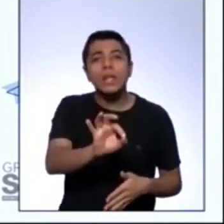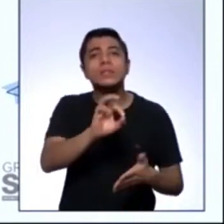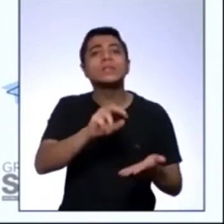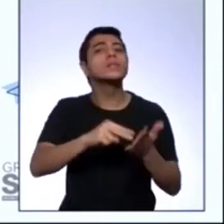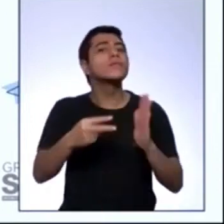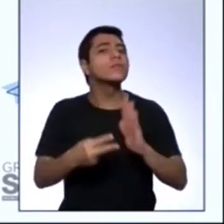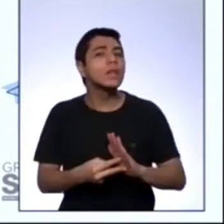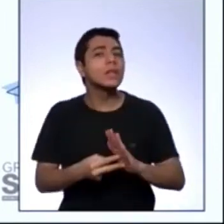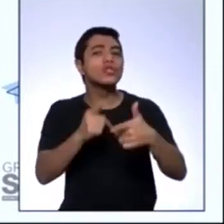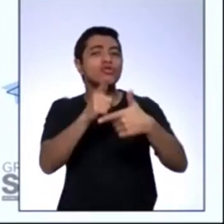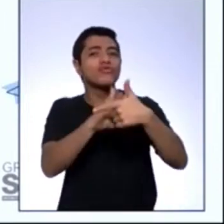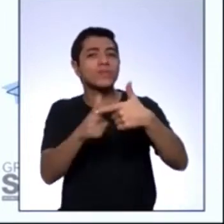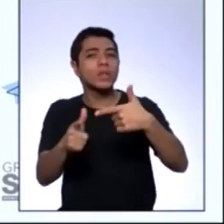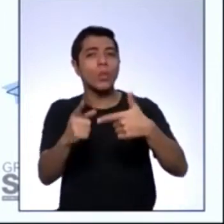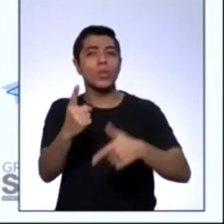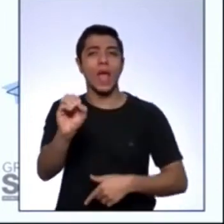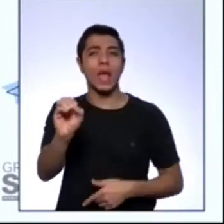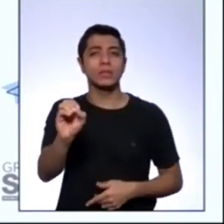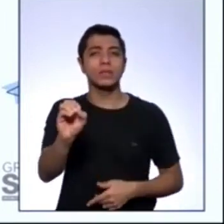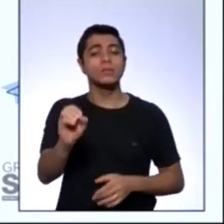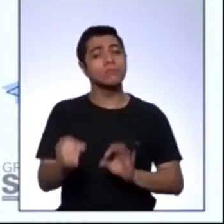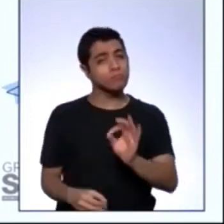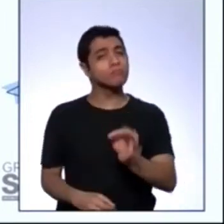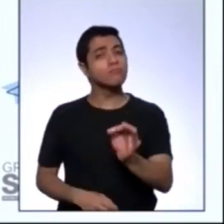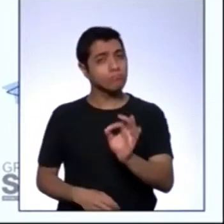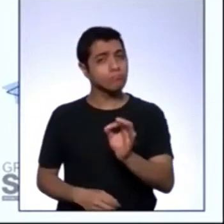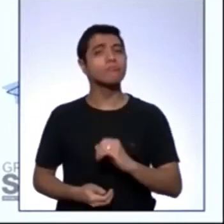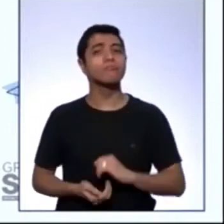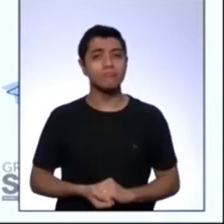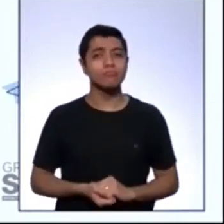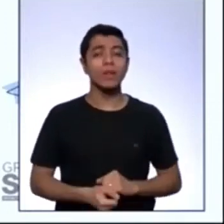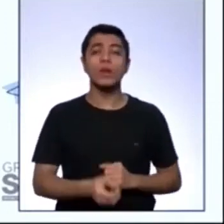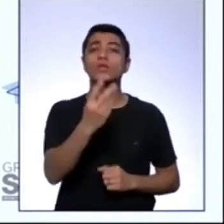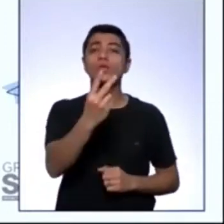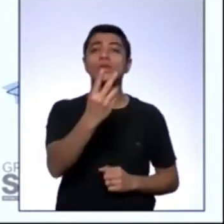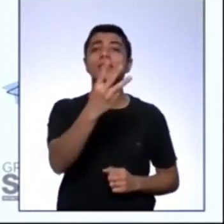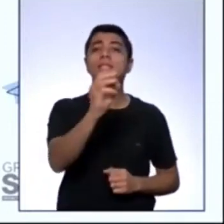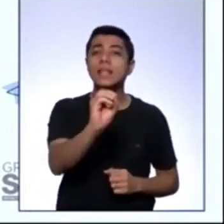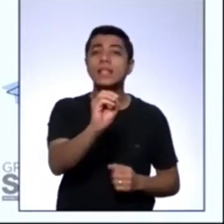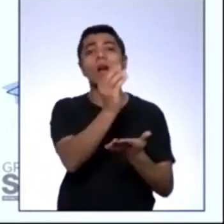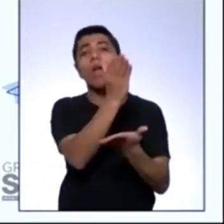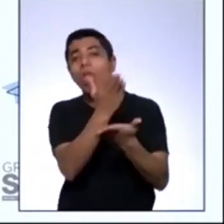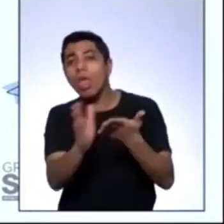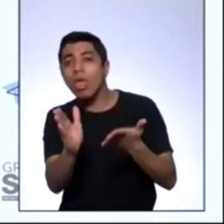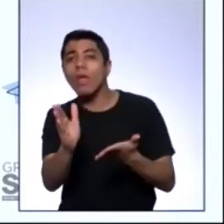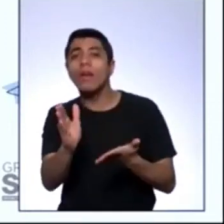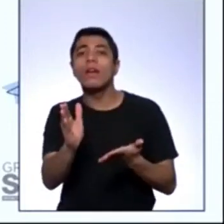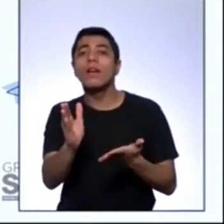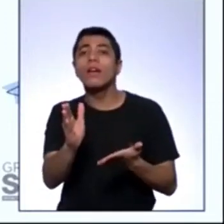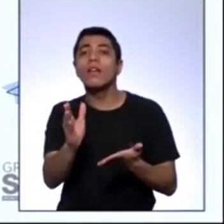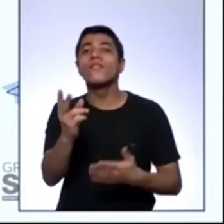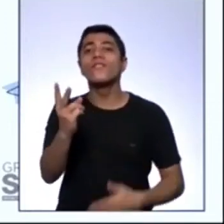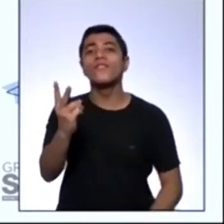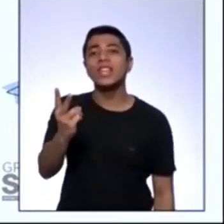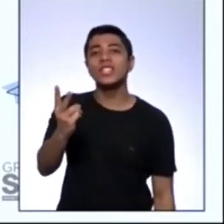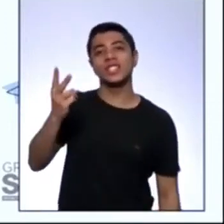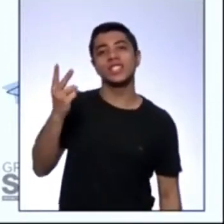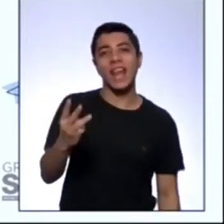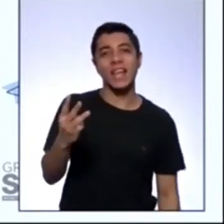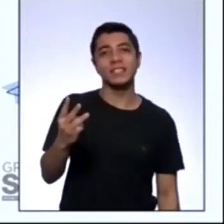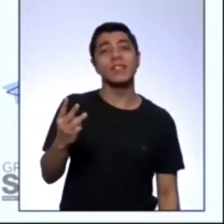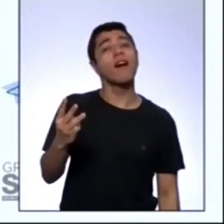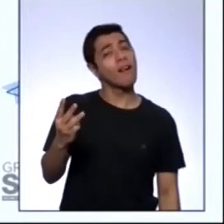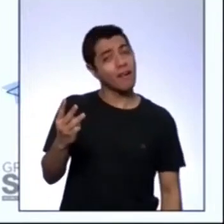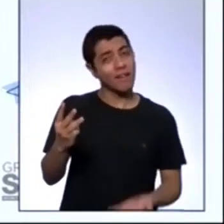10 isso galera 10 por cento de 230 23 Rapaz